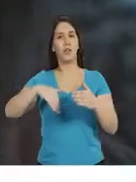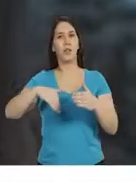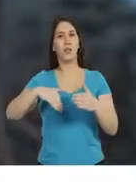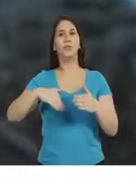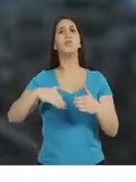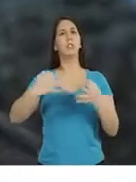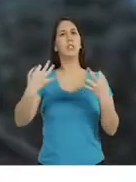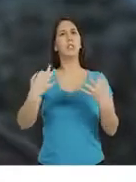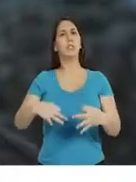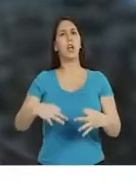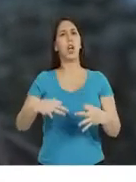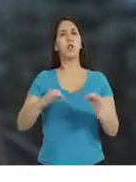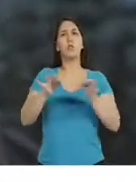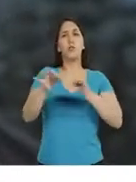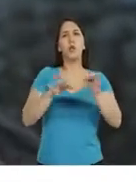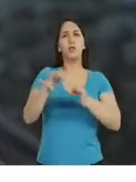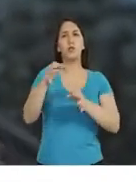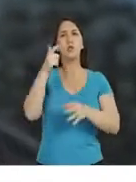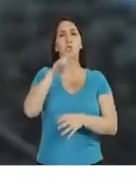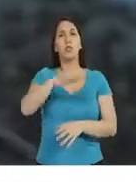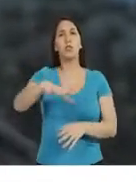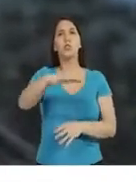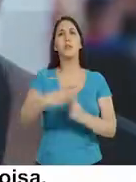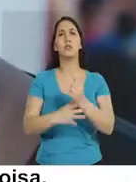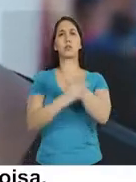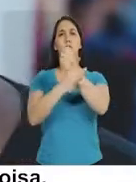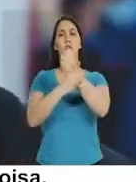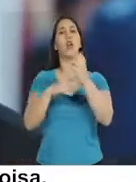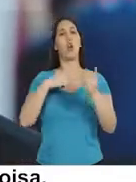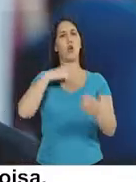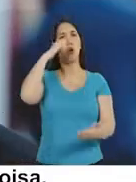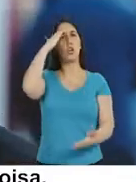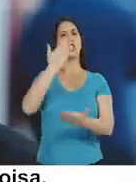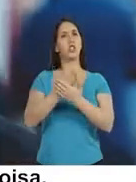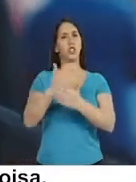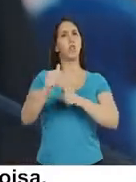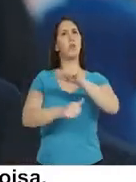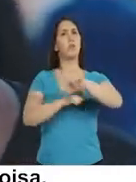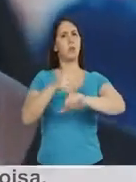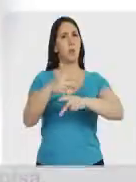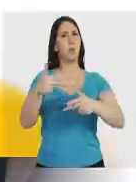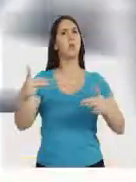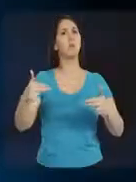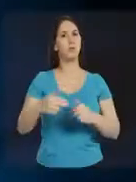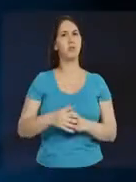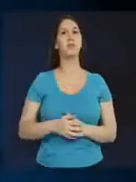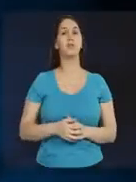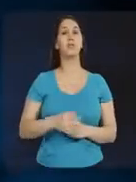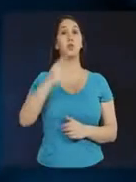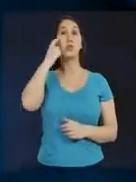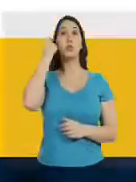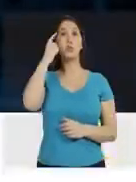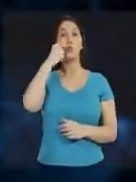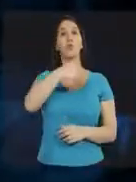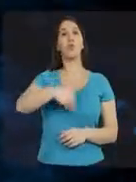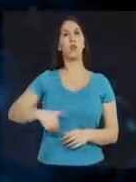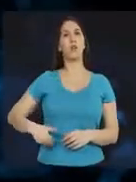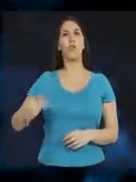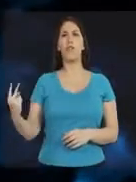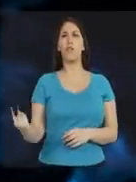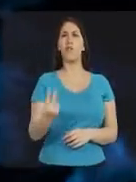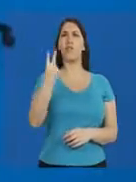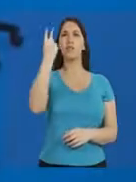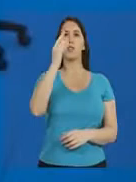litoral. Esse é um caminho certo para poder deixar a população mais segura. Eu acredito mesmo que ele vai mudar alguma coisa. João Governador